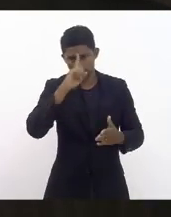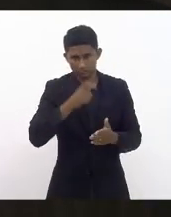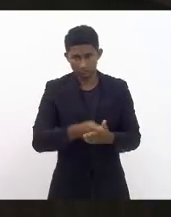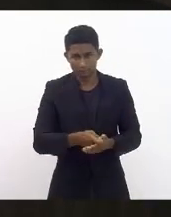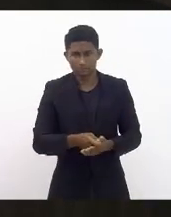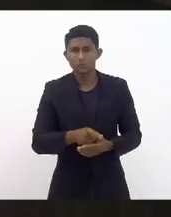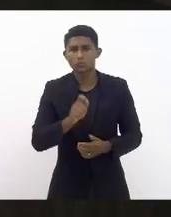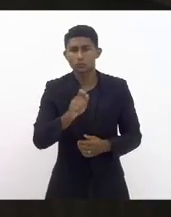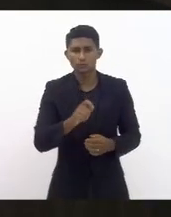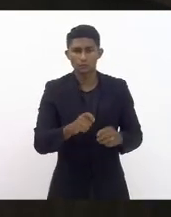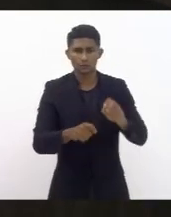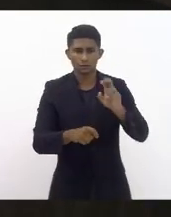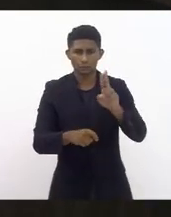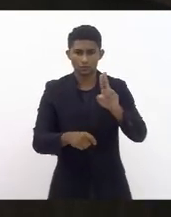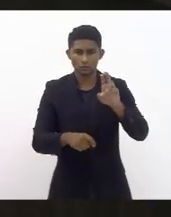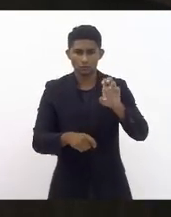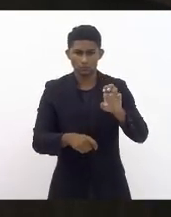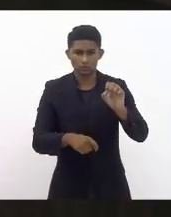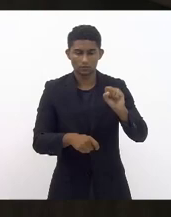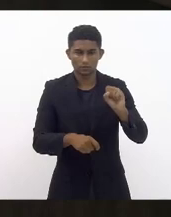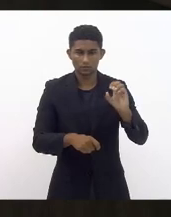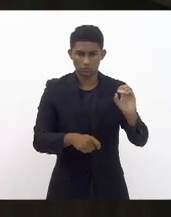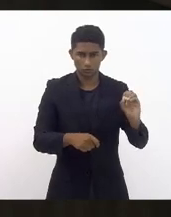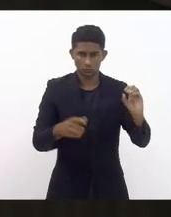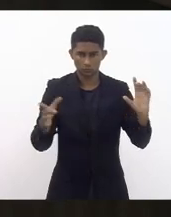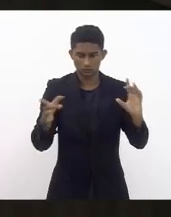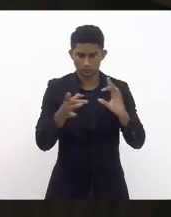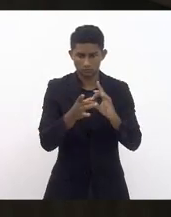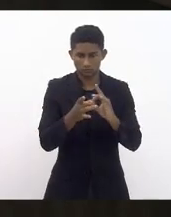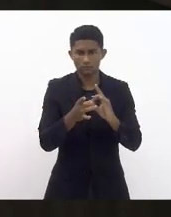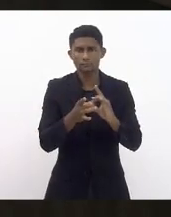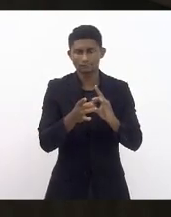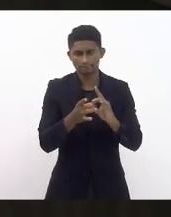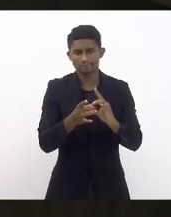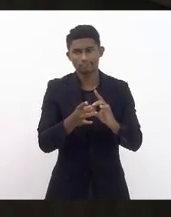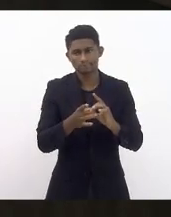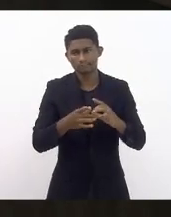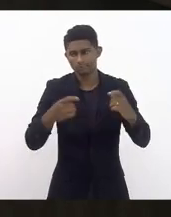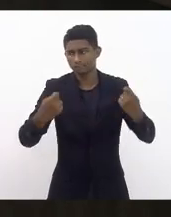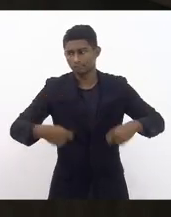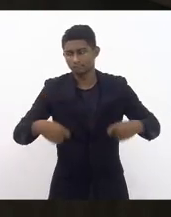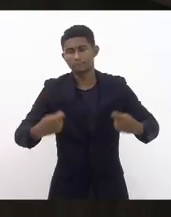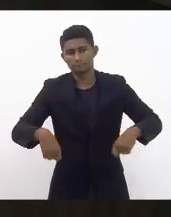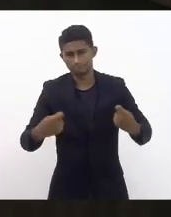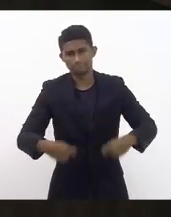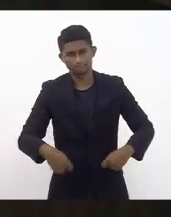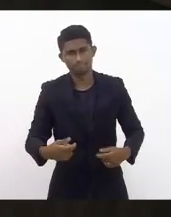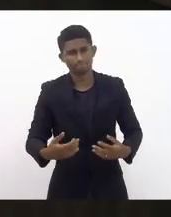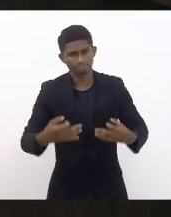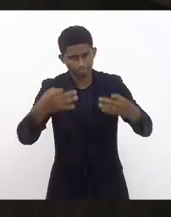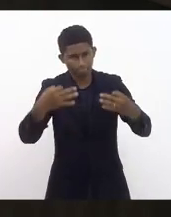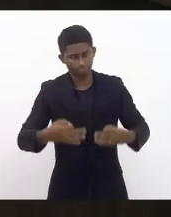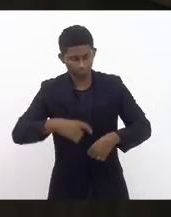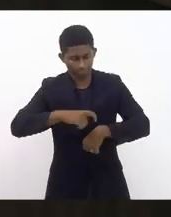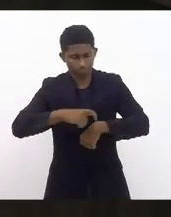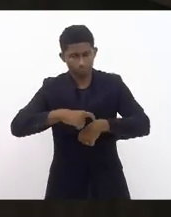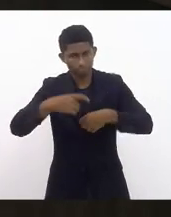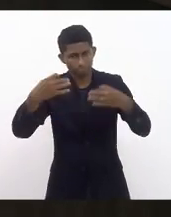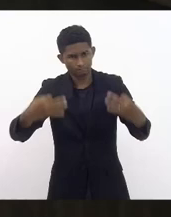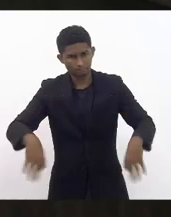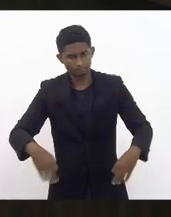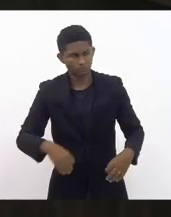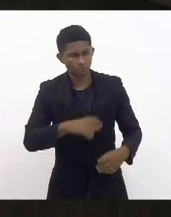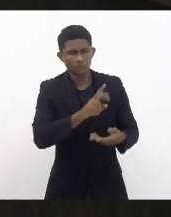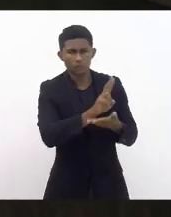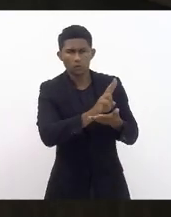incorporar o ESO, há que se ter tempo para isso. Não se extingue uma universidade